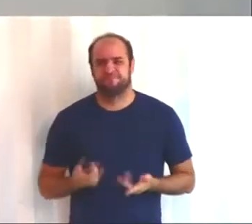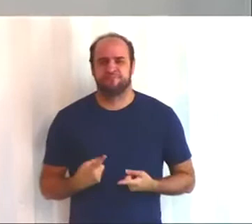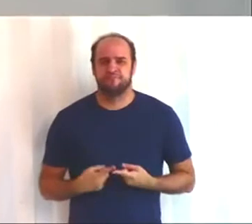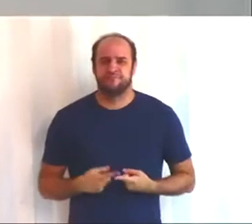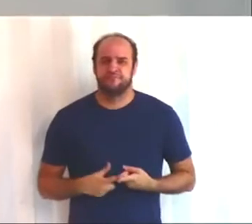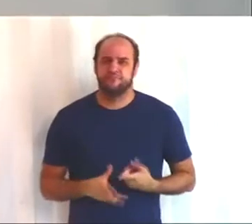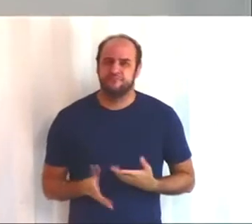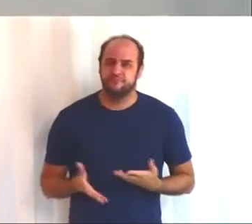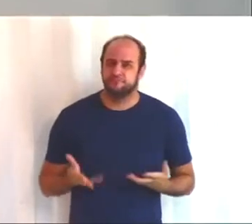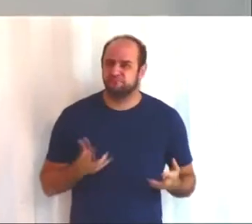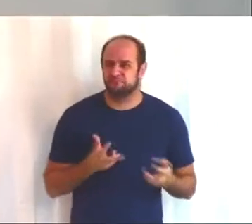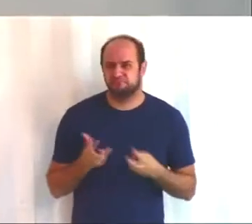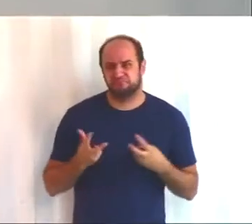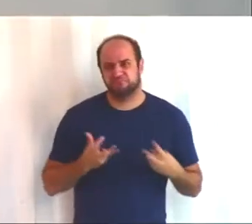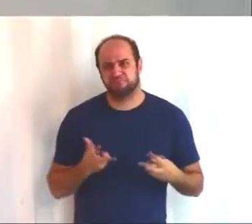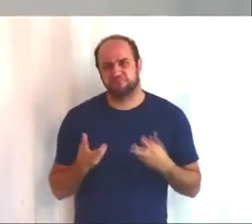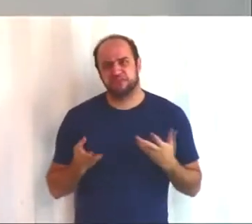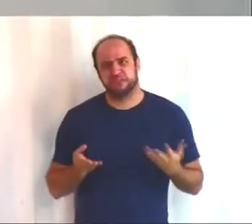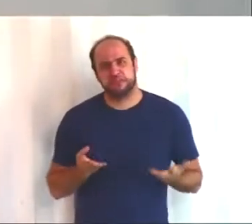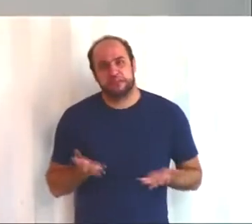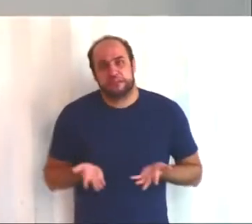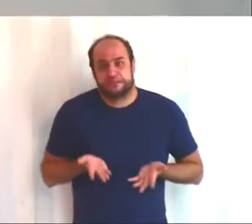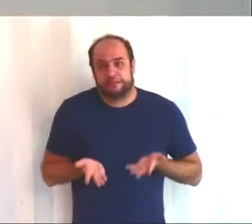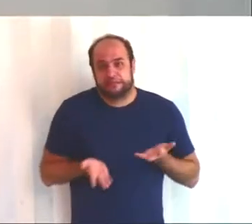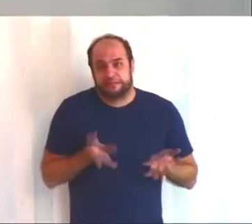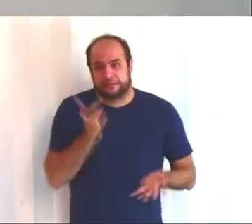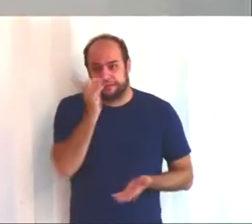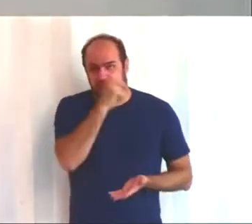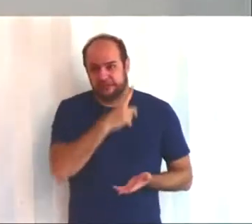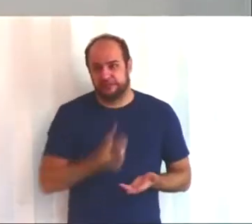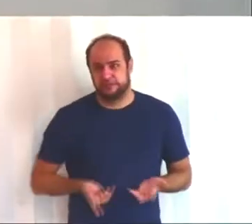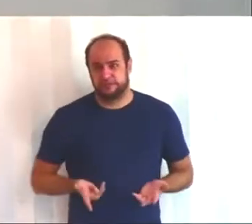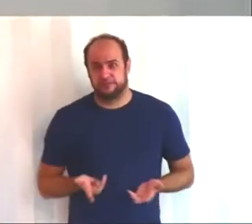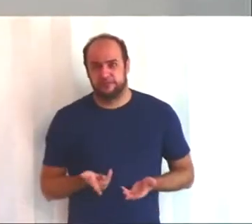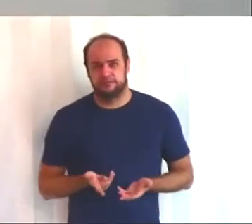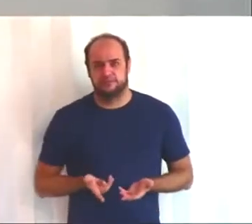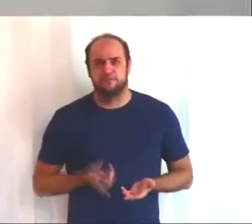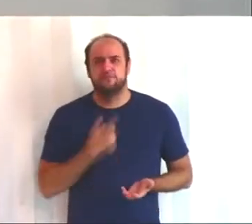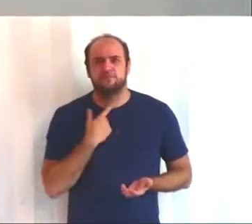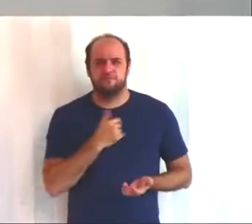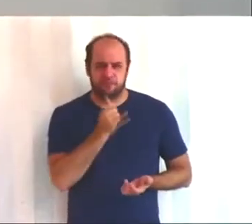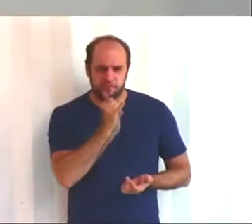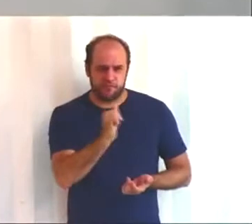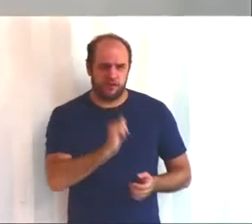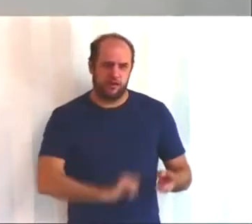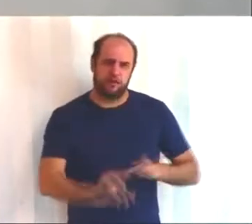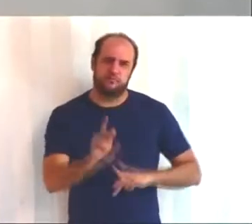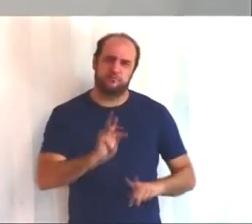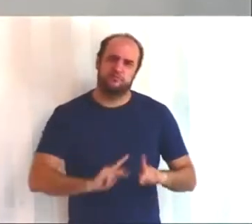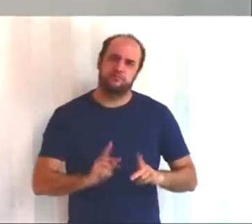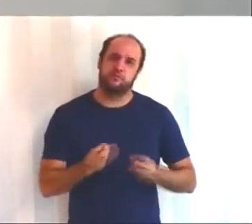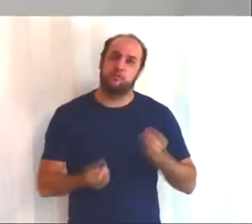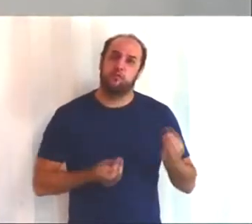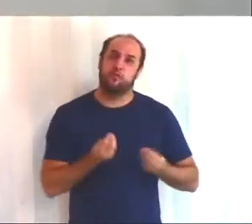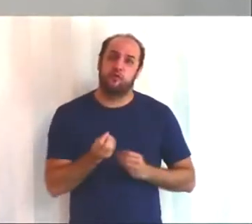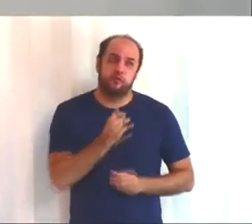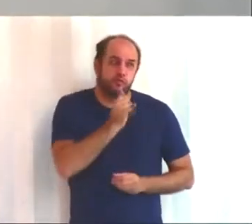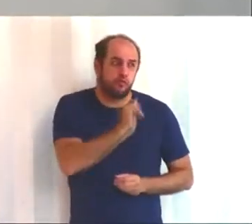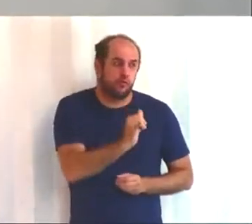chegar ao momento de Jeremias, ele teria de dizer isso ao povo. Como é que o povo